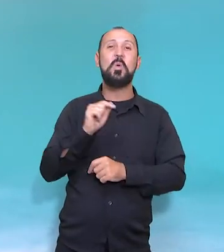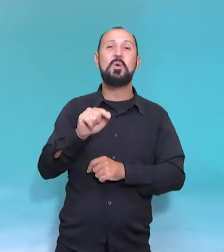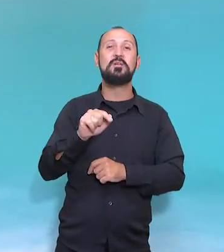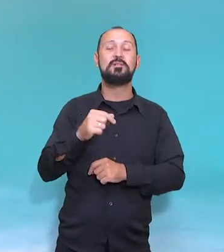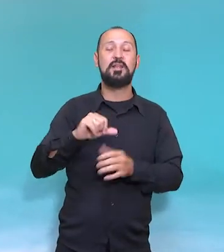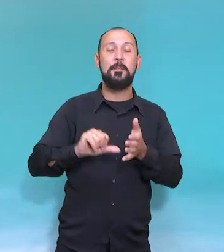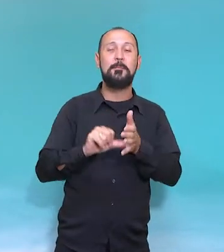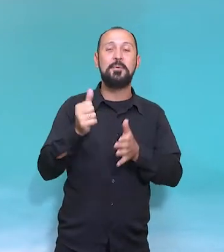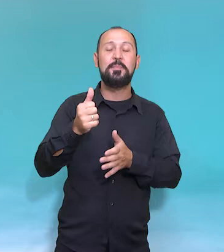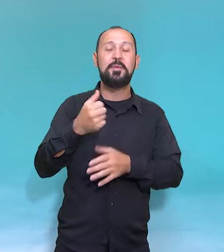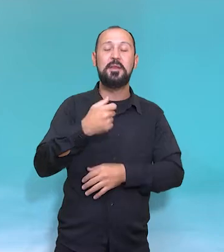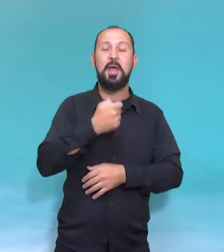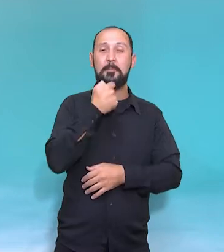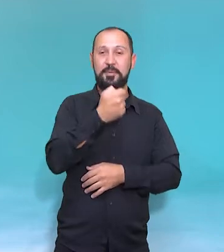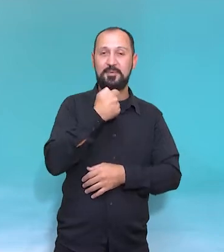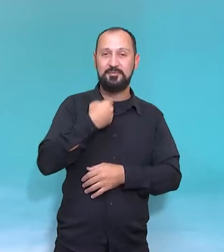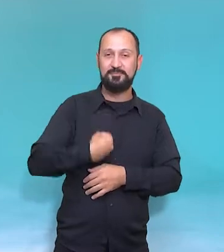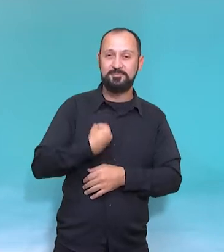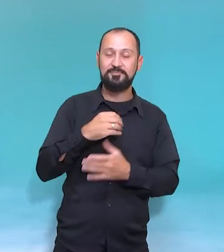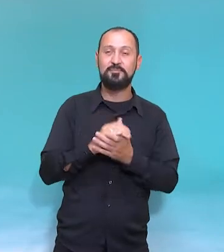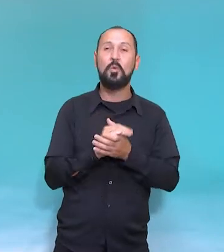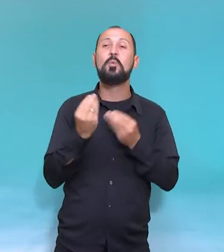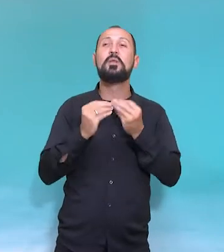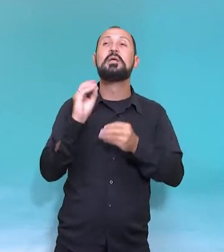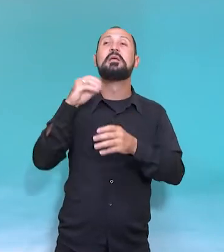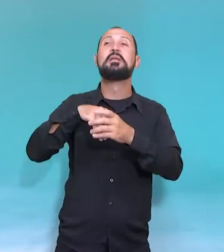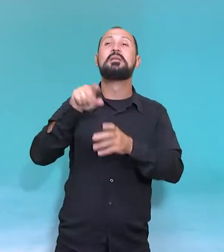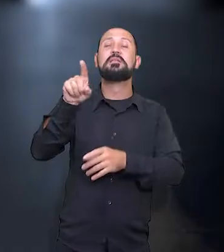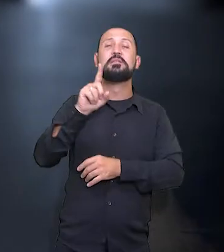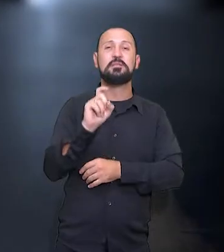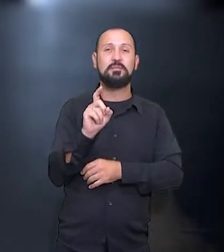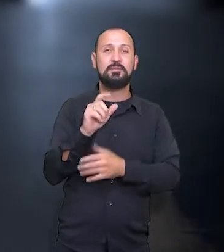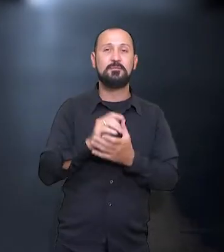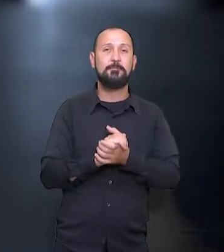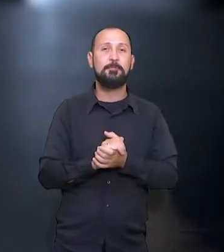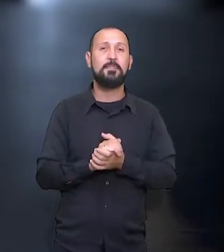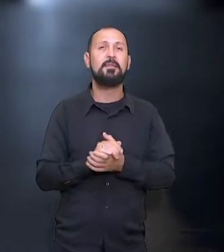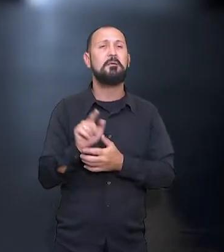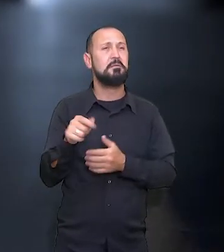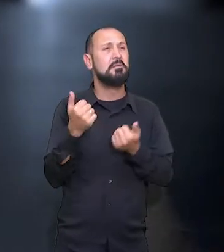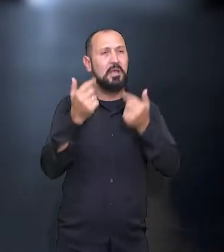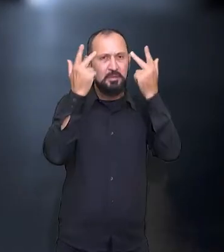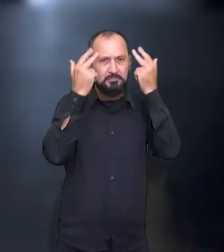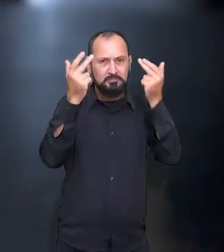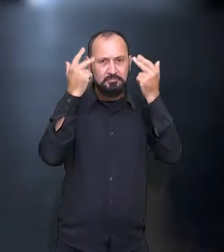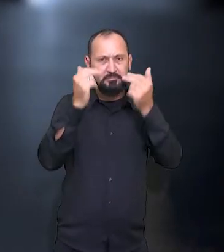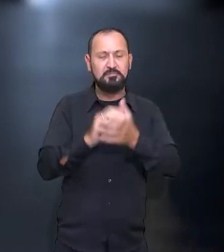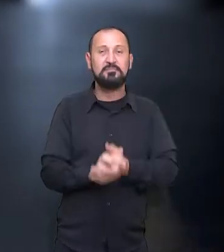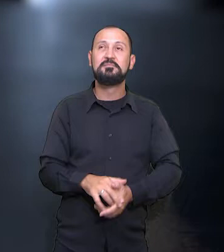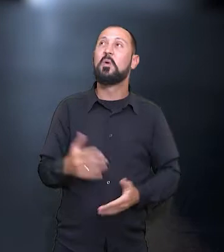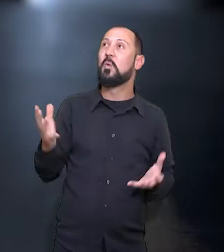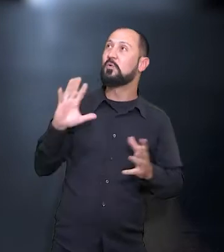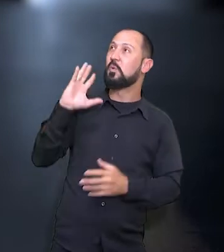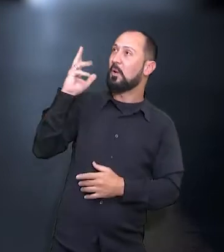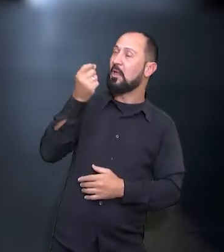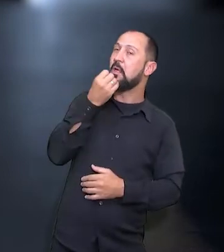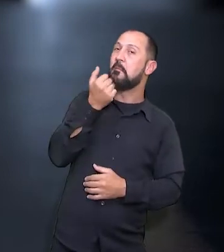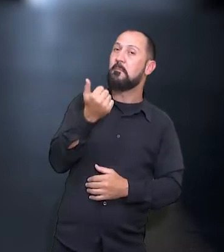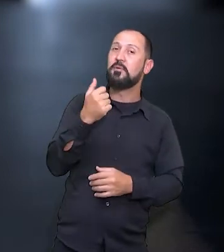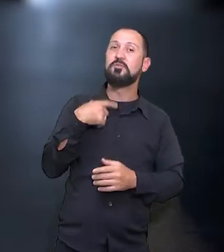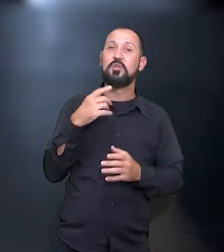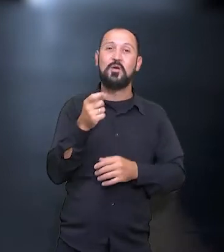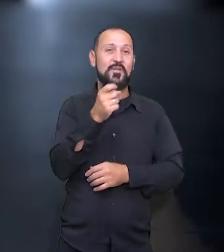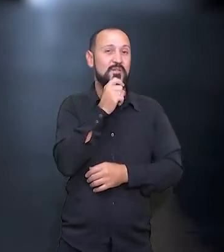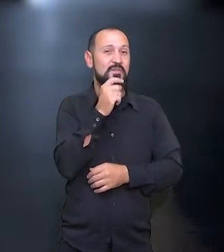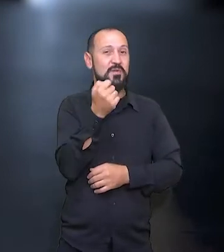você gostou bastante da sua primeira participação. Como que está aí em Dourados? Aqui em Dourados está tudo tranquilo, o tempo está bom